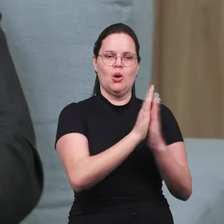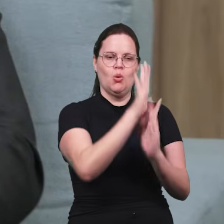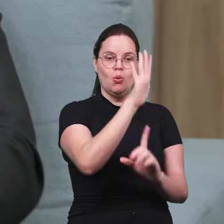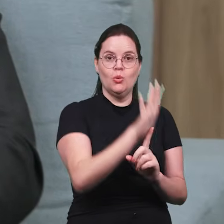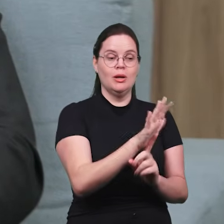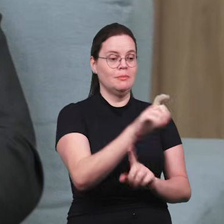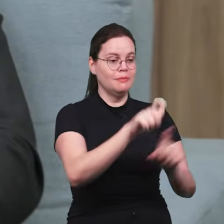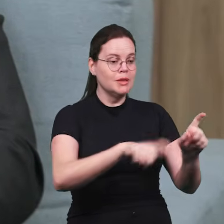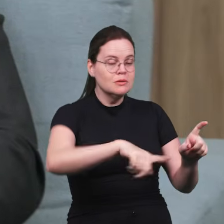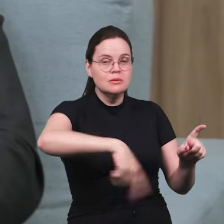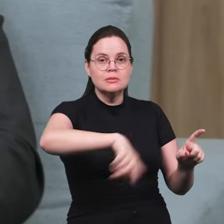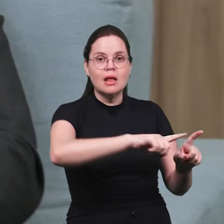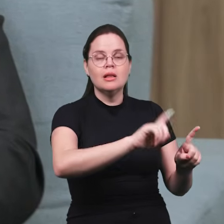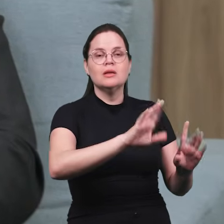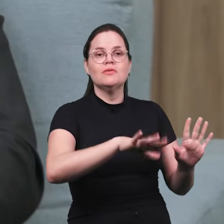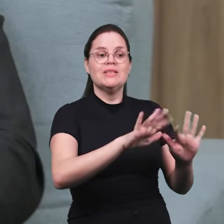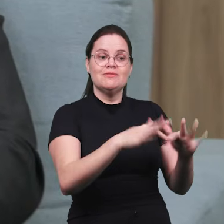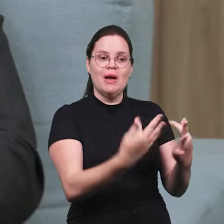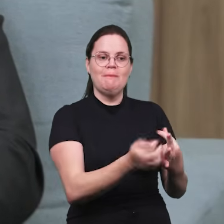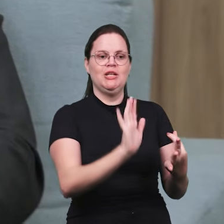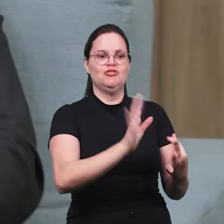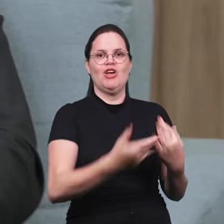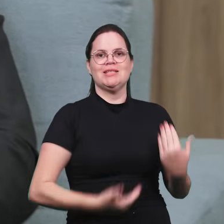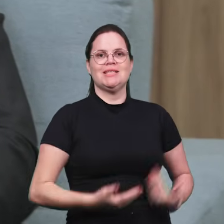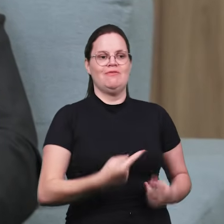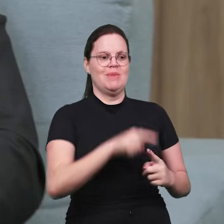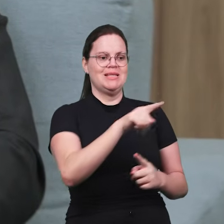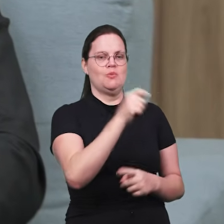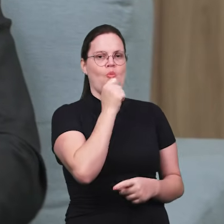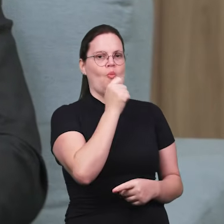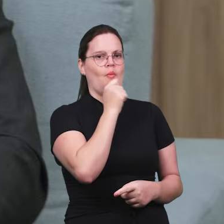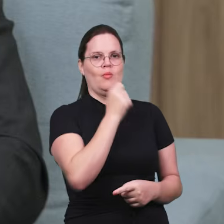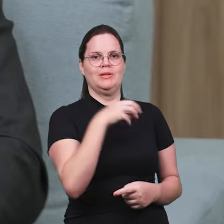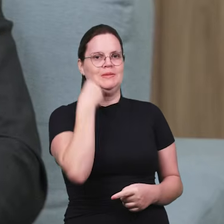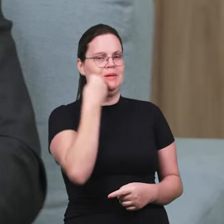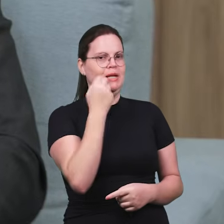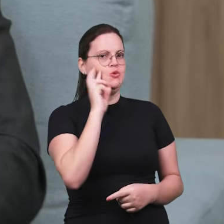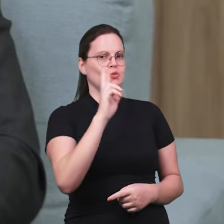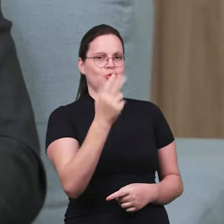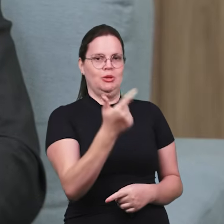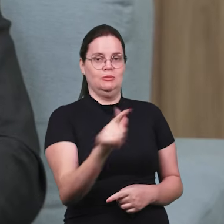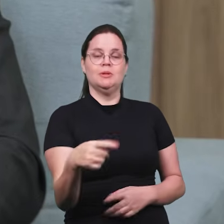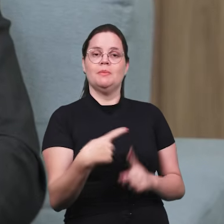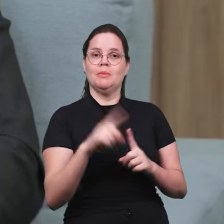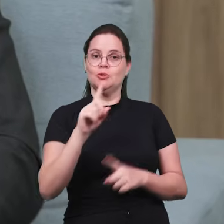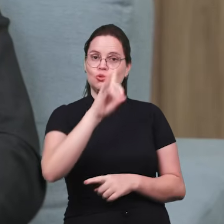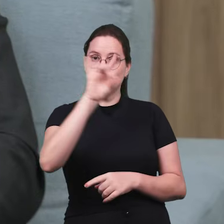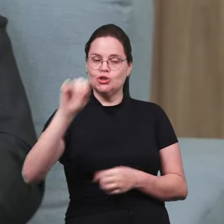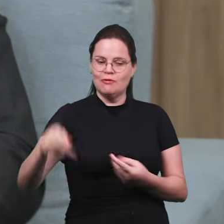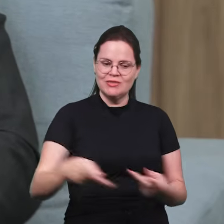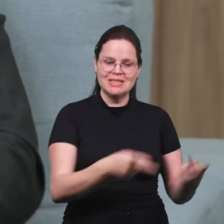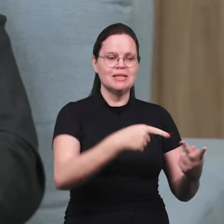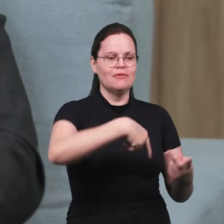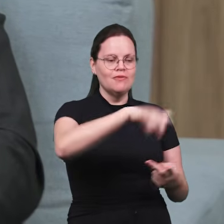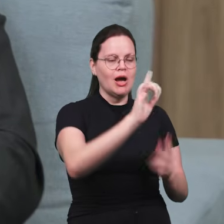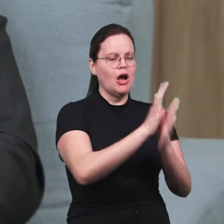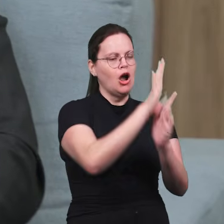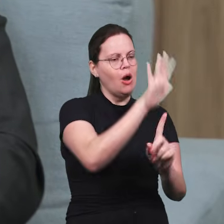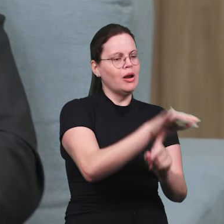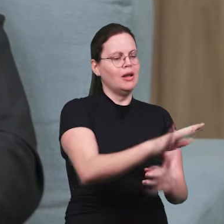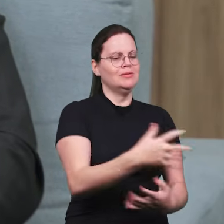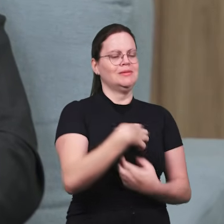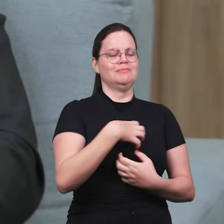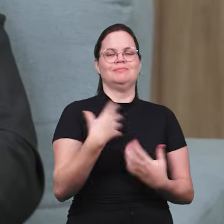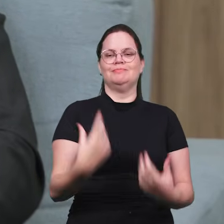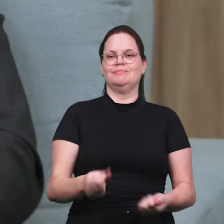às vezes que são familiares de servos que ainda não conhecem o Senhor e que naquela visita, em uma oração, se convertem, têm uma experiência